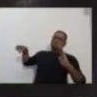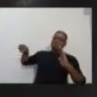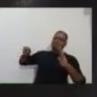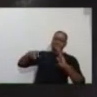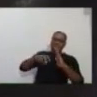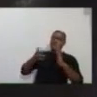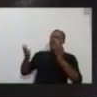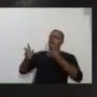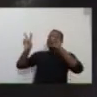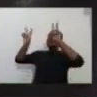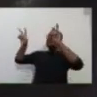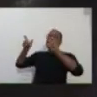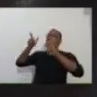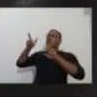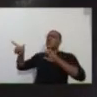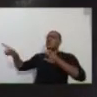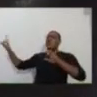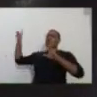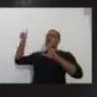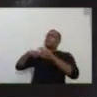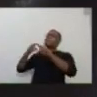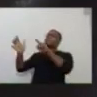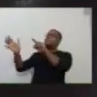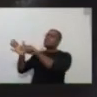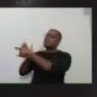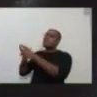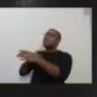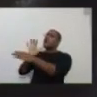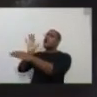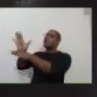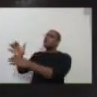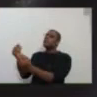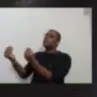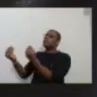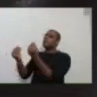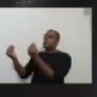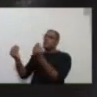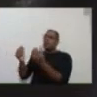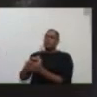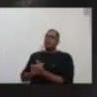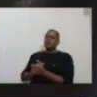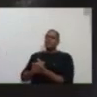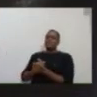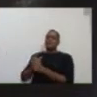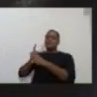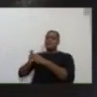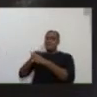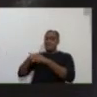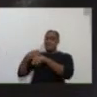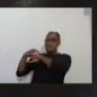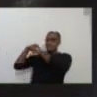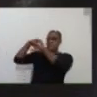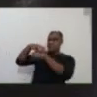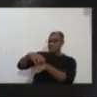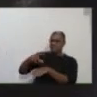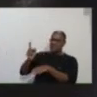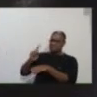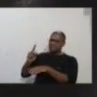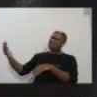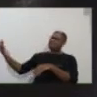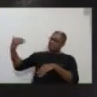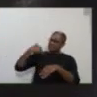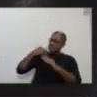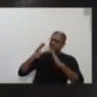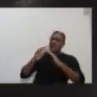servir? Se não puder viajar, vá lá para casa, jantar, tomar café e dormir.